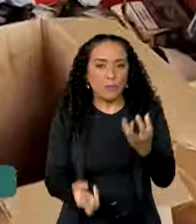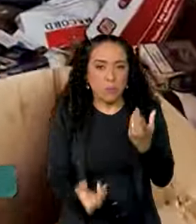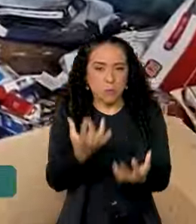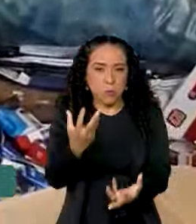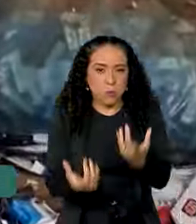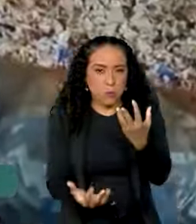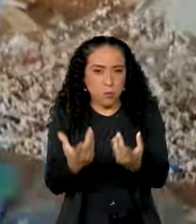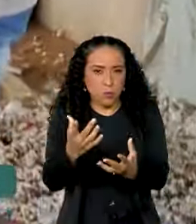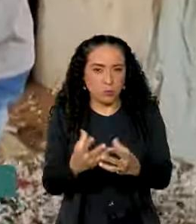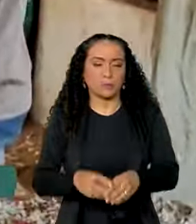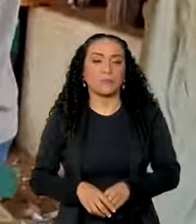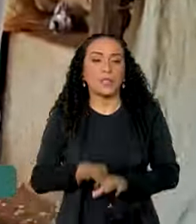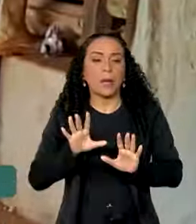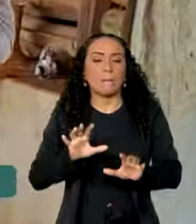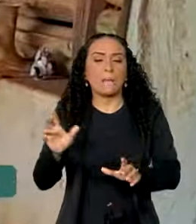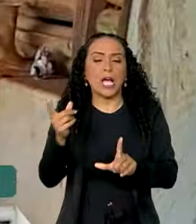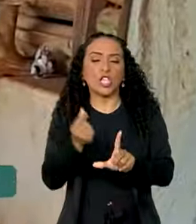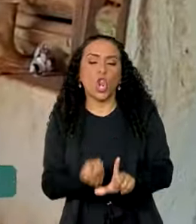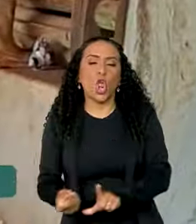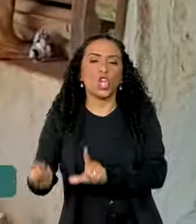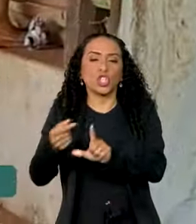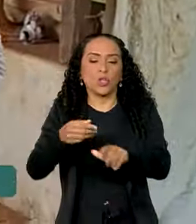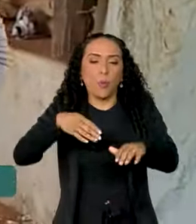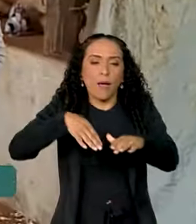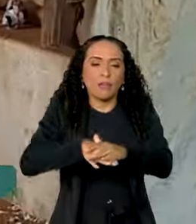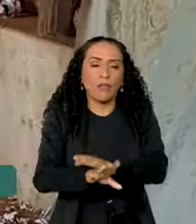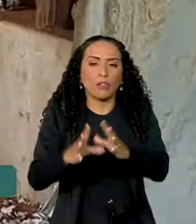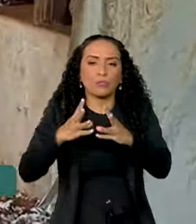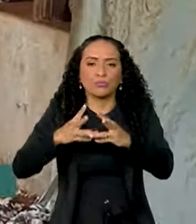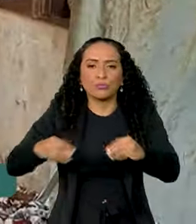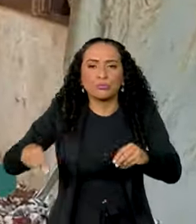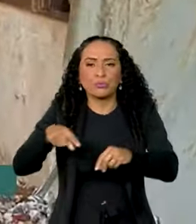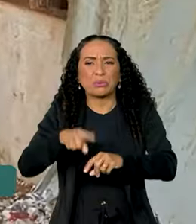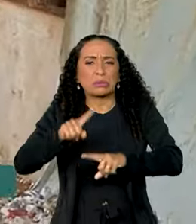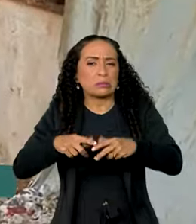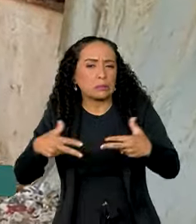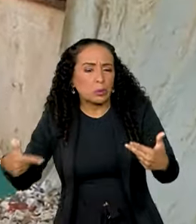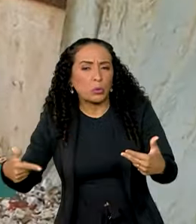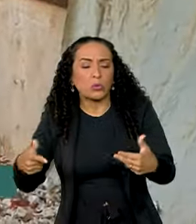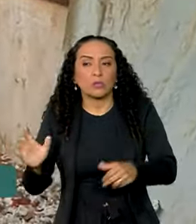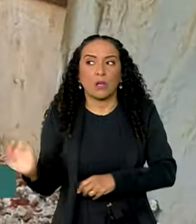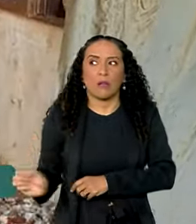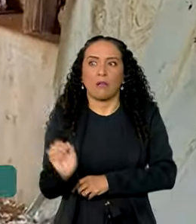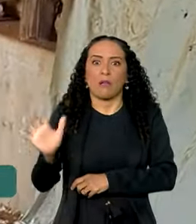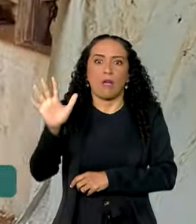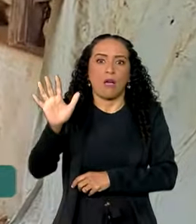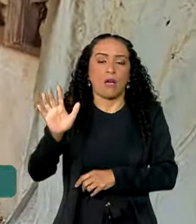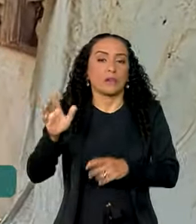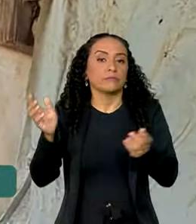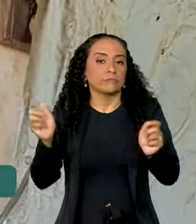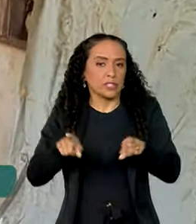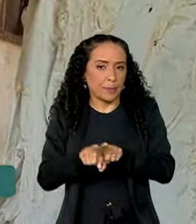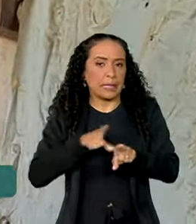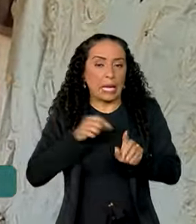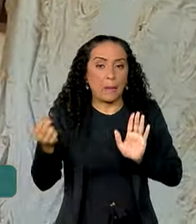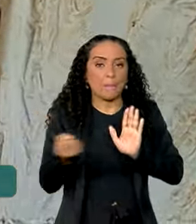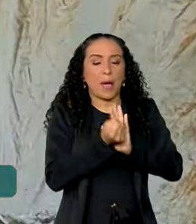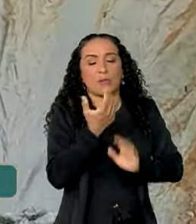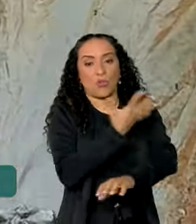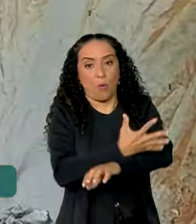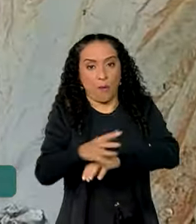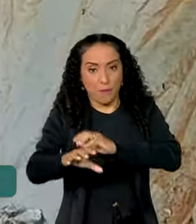incinerado mas a logística para armazenar e destruir essas mercadorias custa caro e causa impacto ao meio